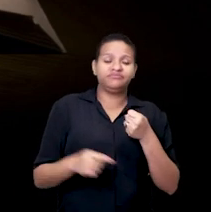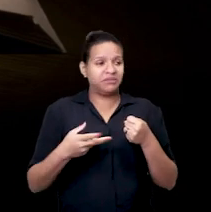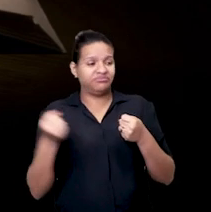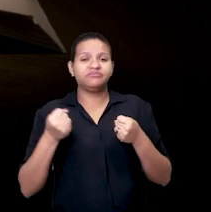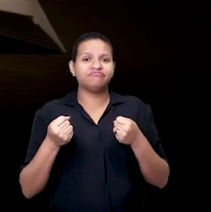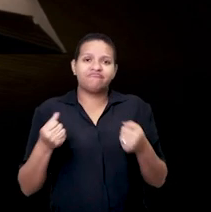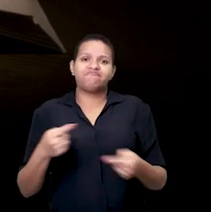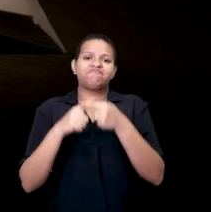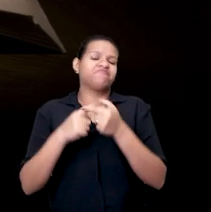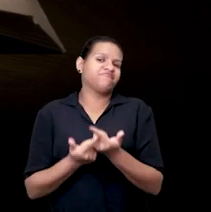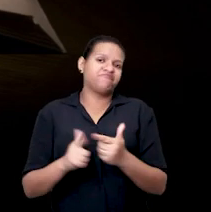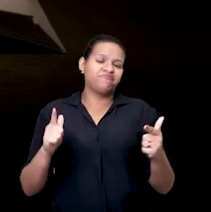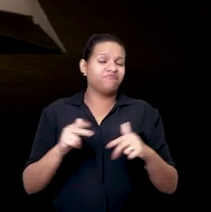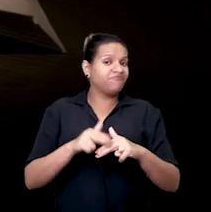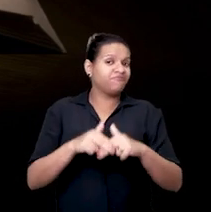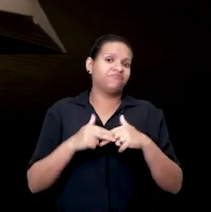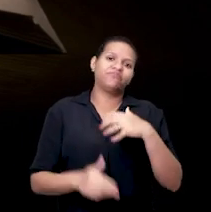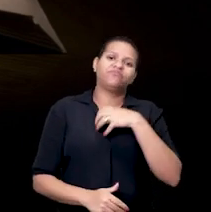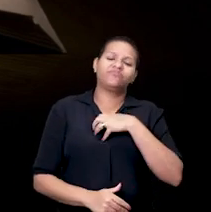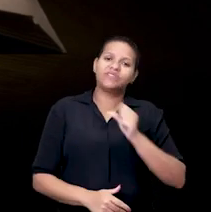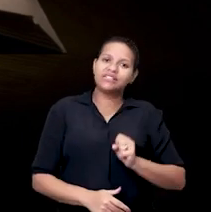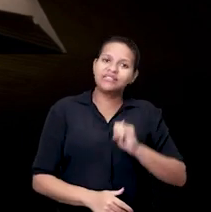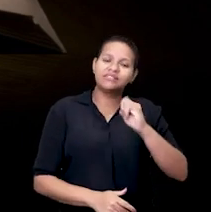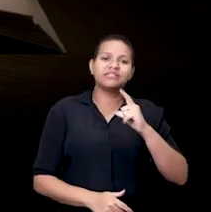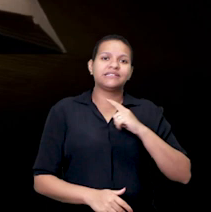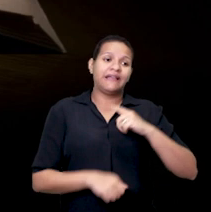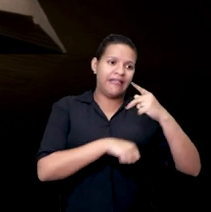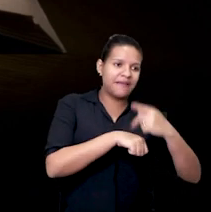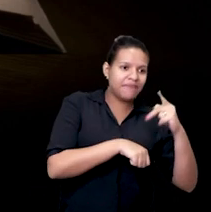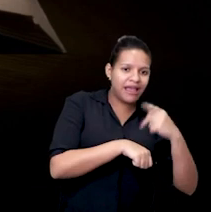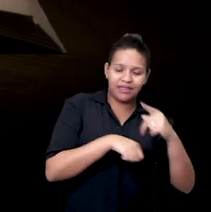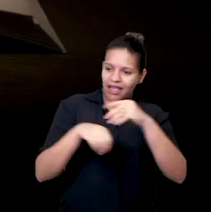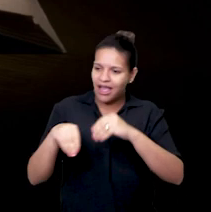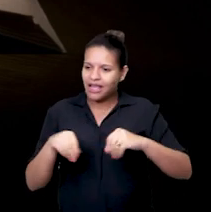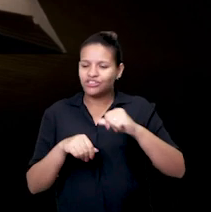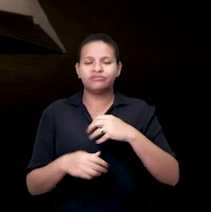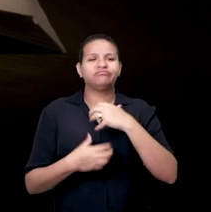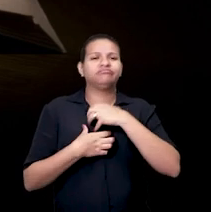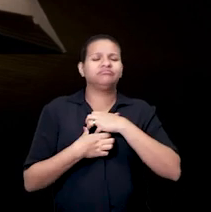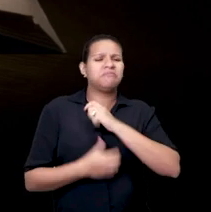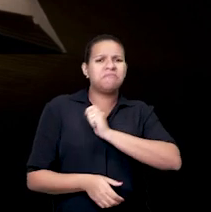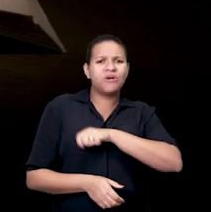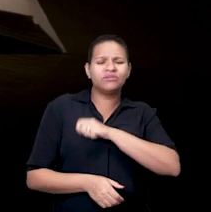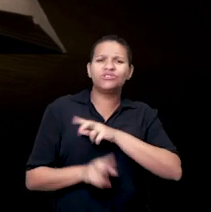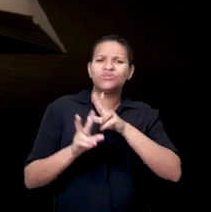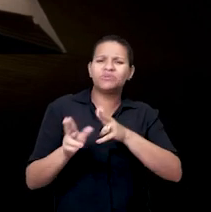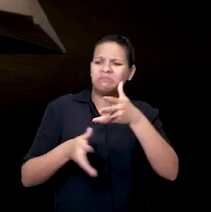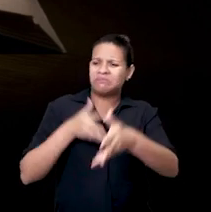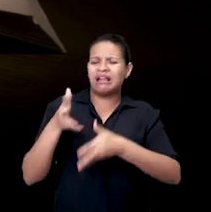Uma liga de prata sobre o pote de argila. Tais são as palavras ardentes com o coração